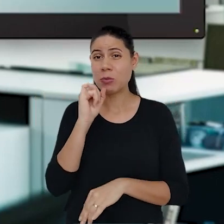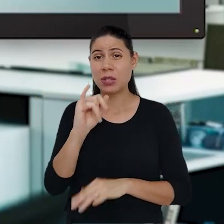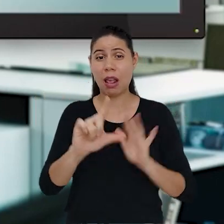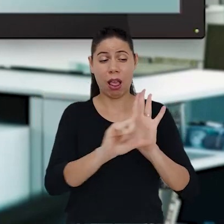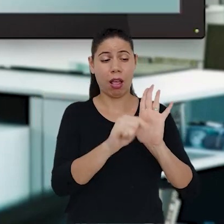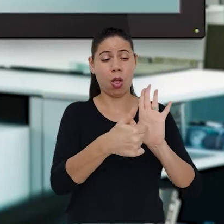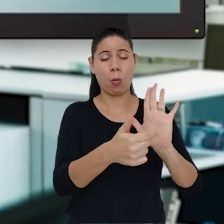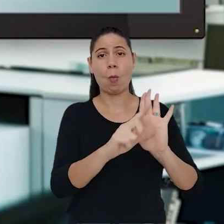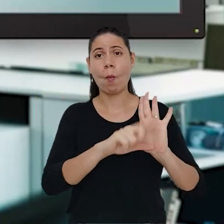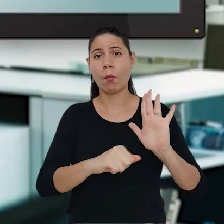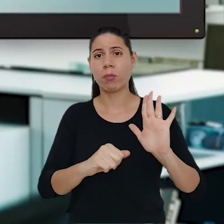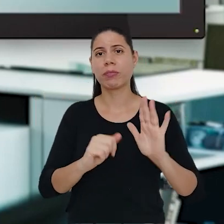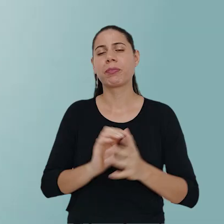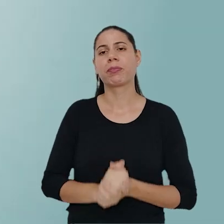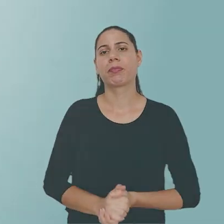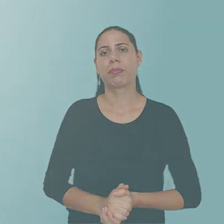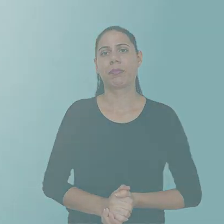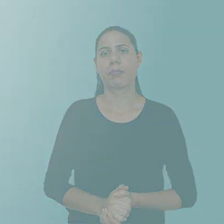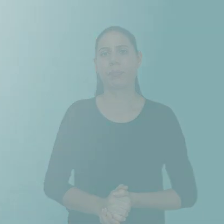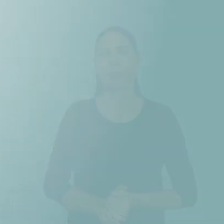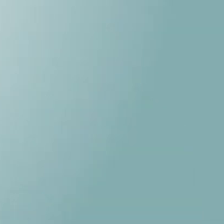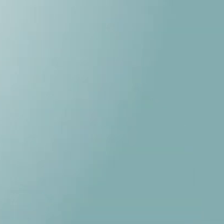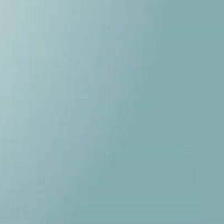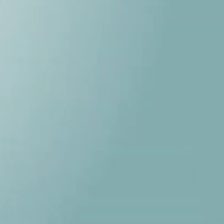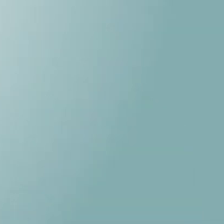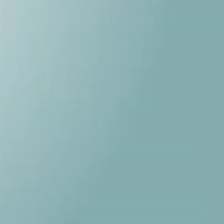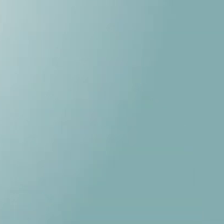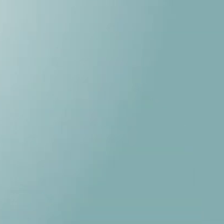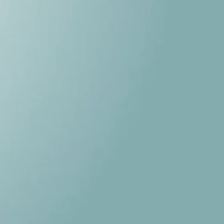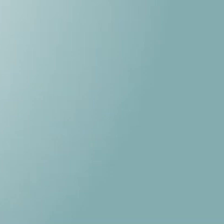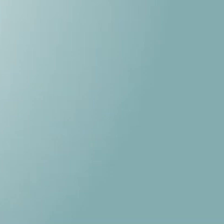legislação que trata do FGTS.